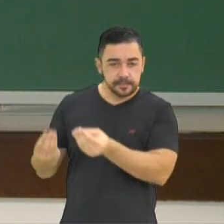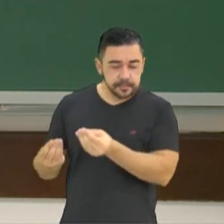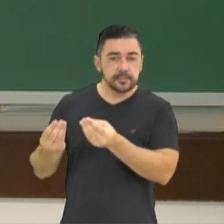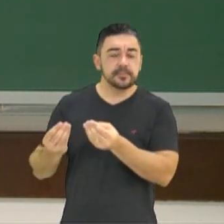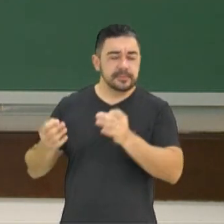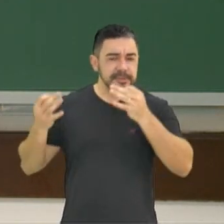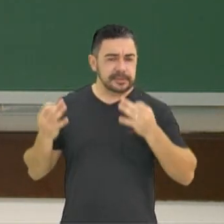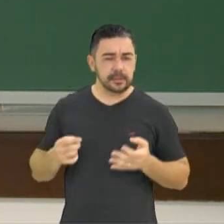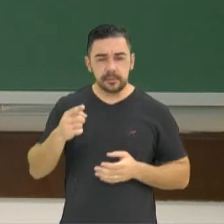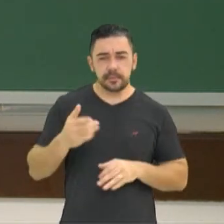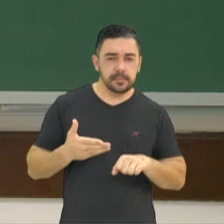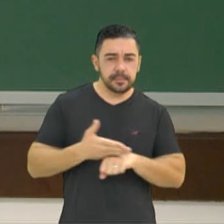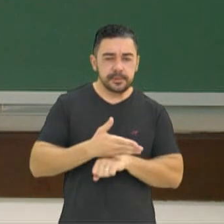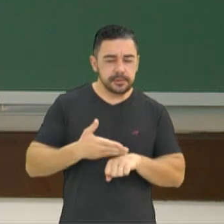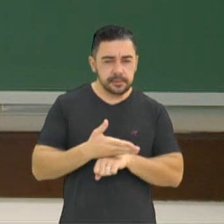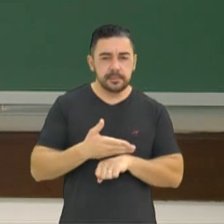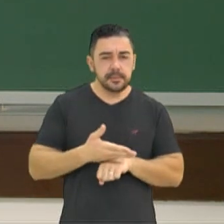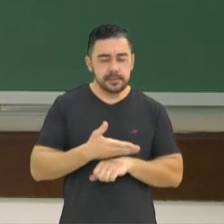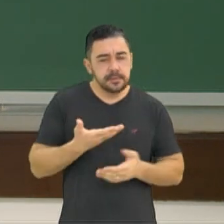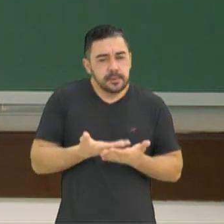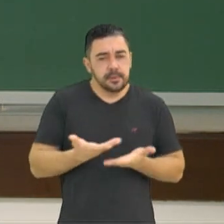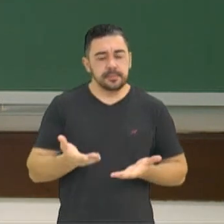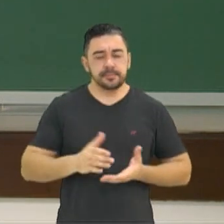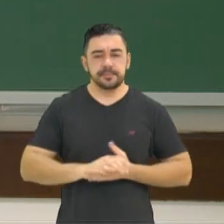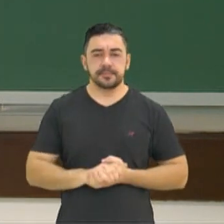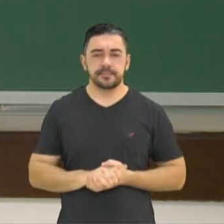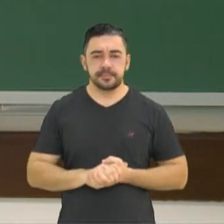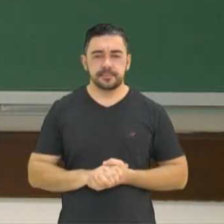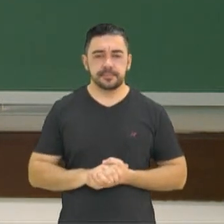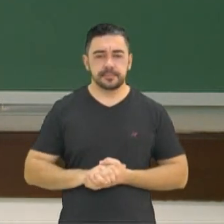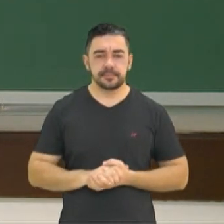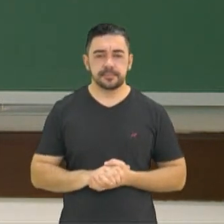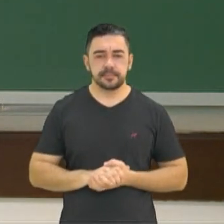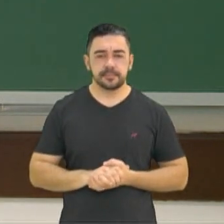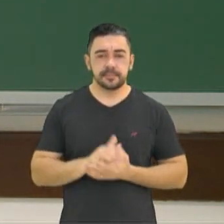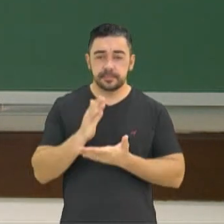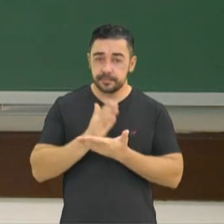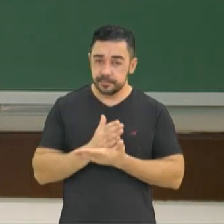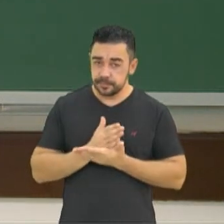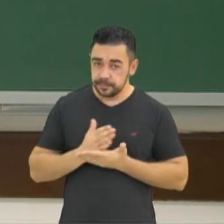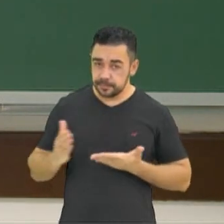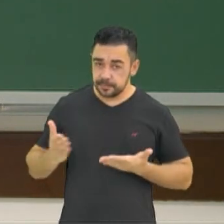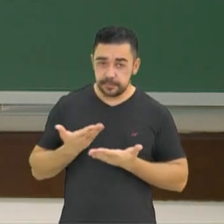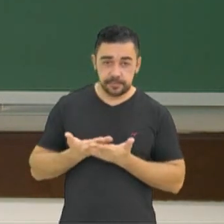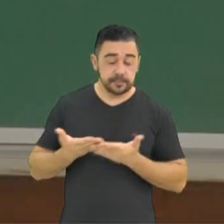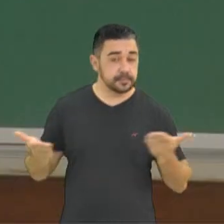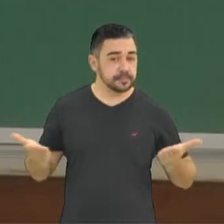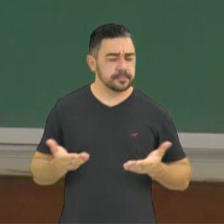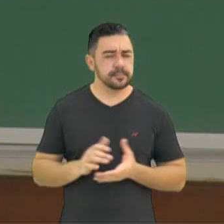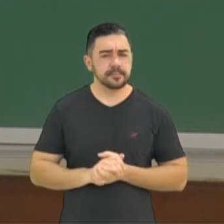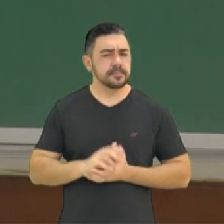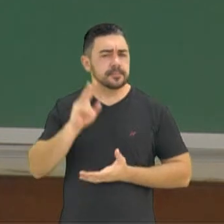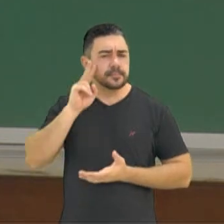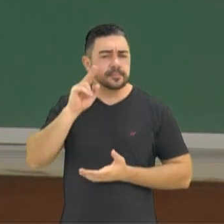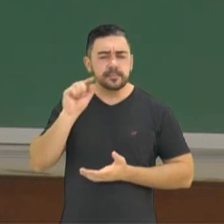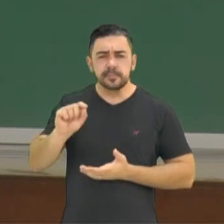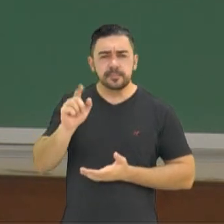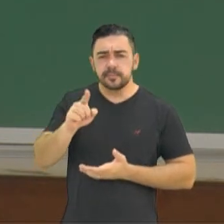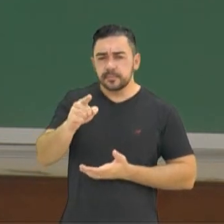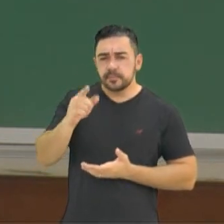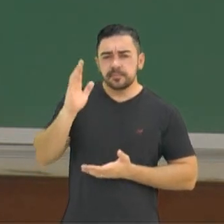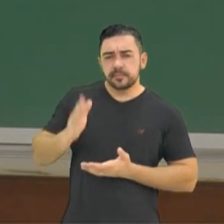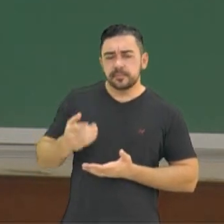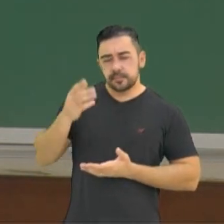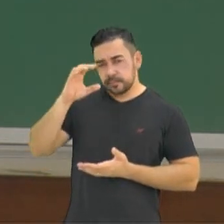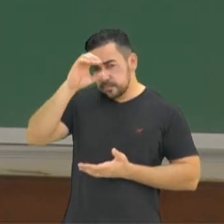sua participação durante as nossas aulas. Então, começando a nossa aula de hoje, vamos relembrar o que vocês viram na